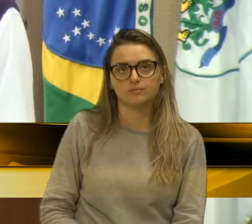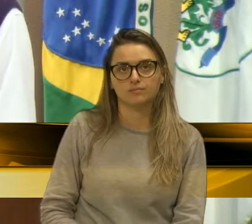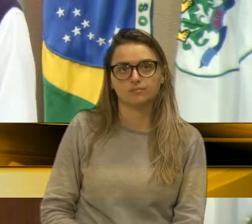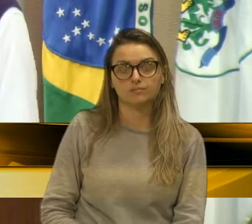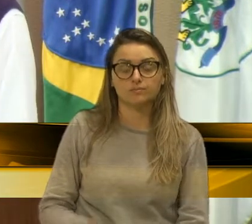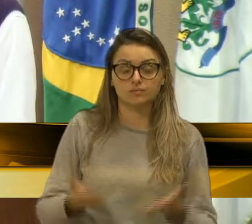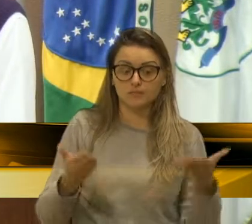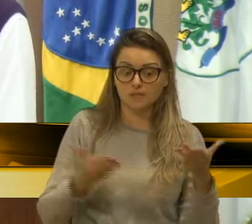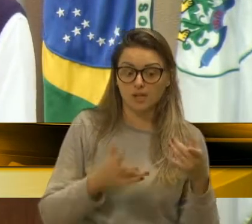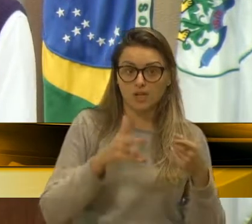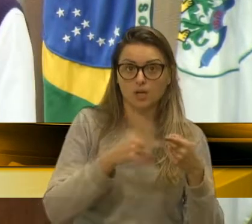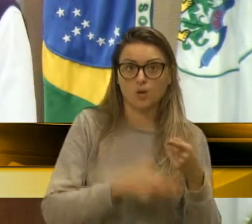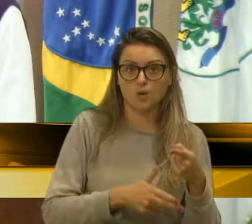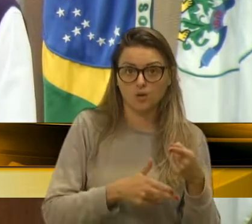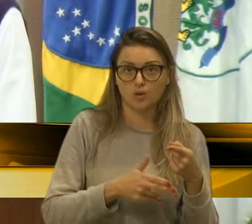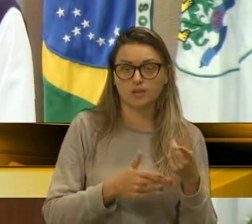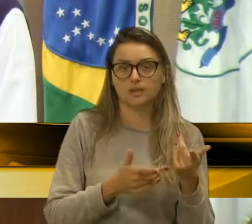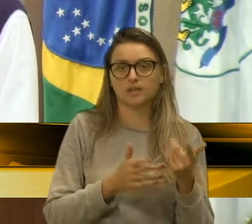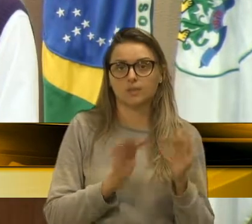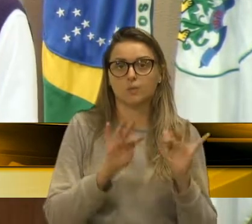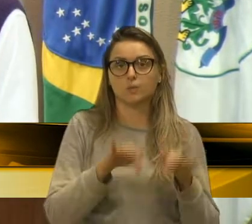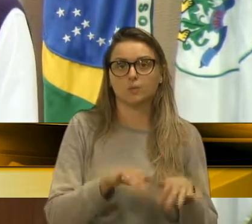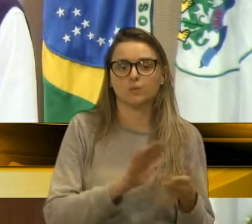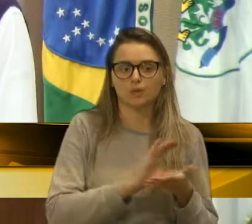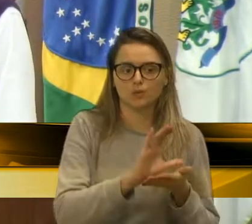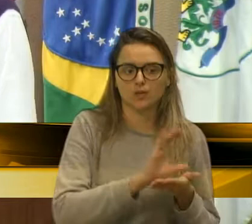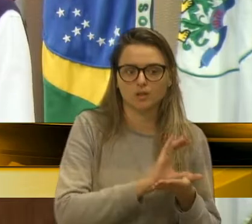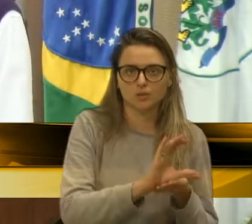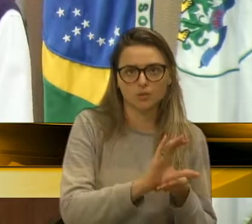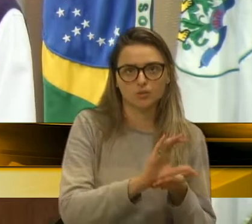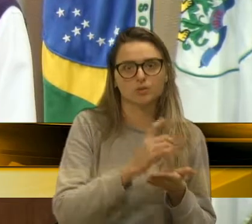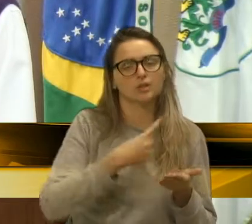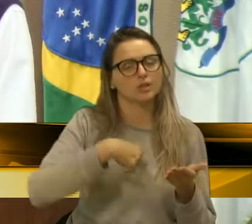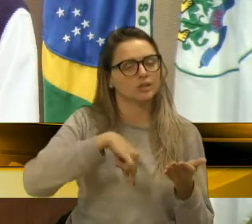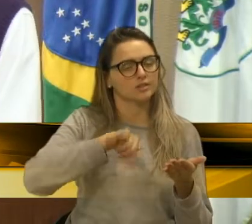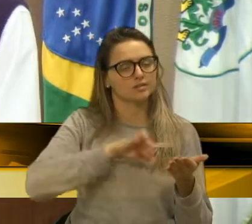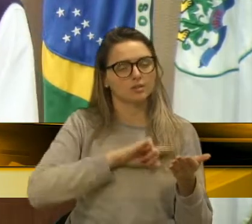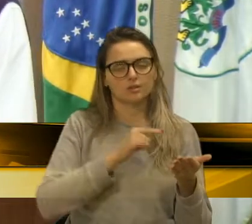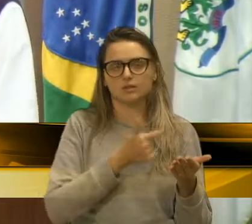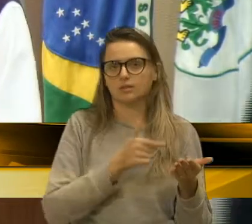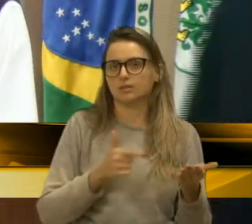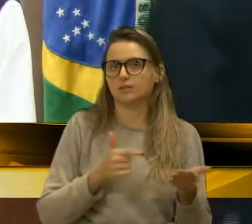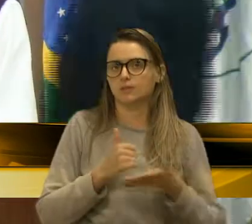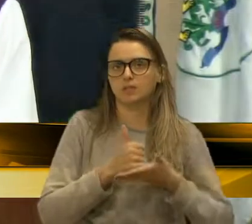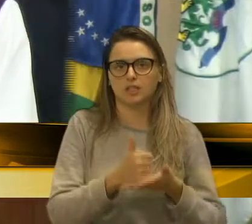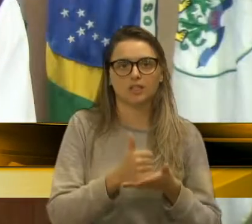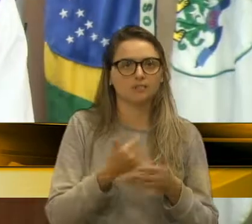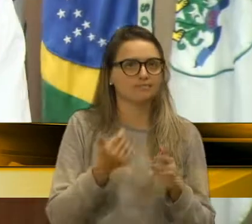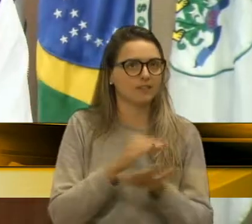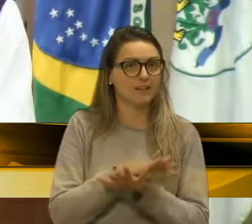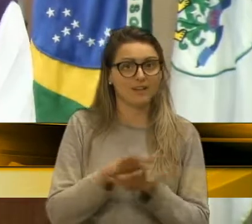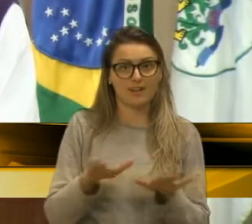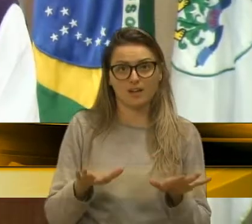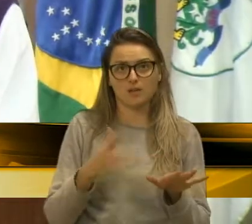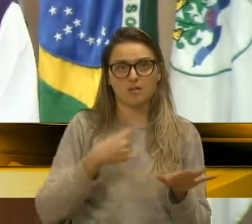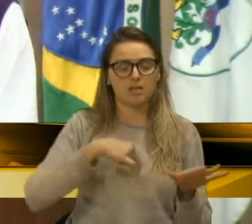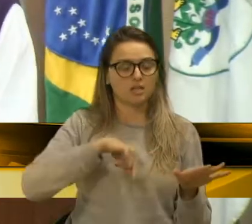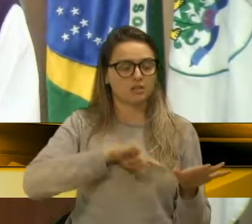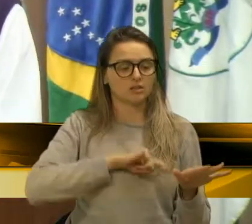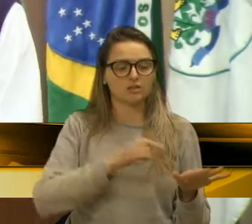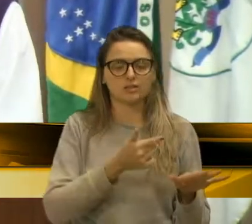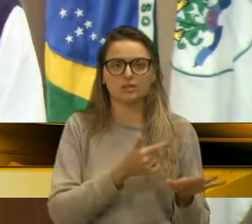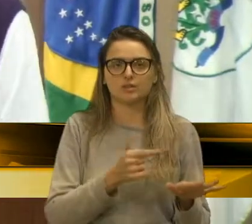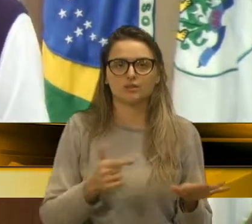corte, colegas vereadores, com certeza ficaremos desamparados. Absolutamente com certeza nós vamos ficar